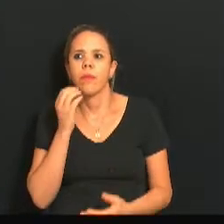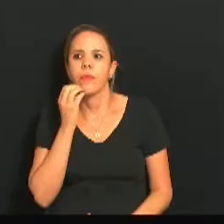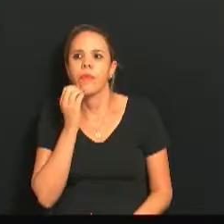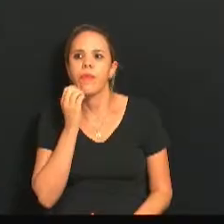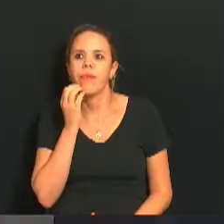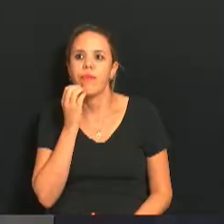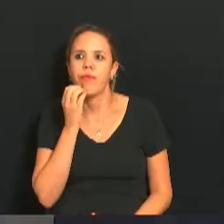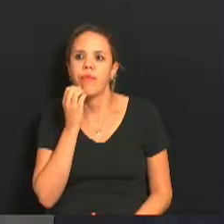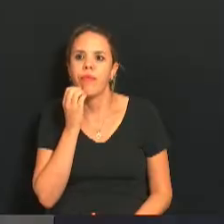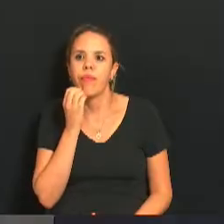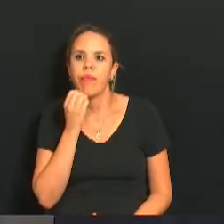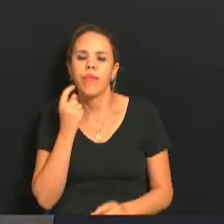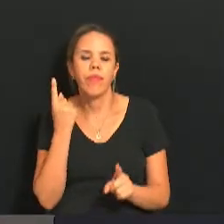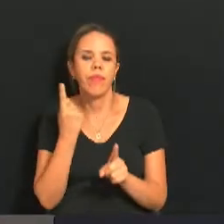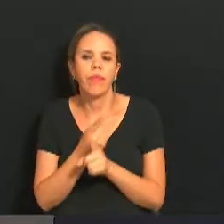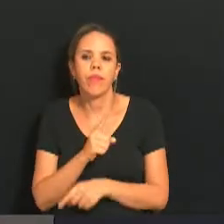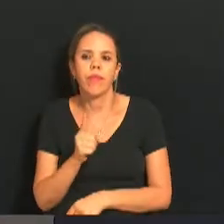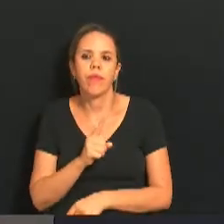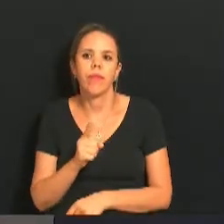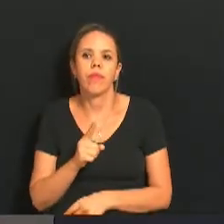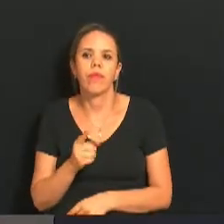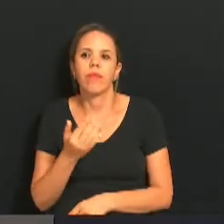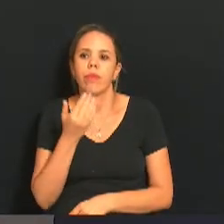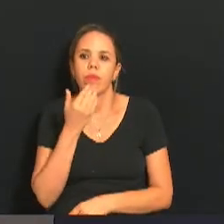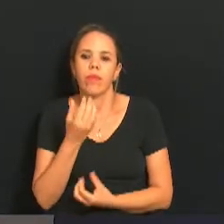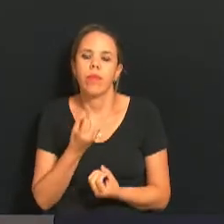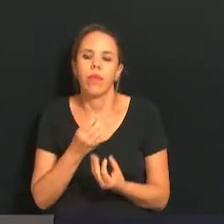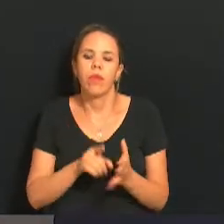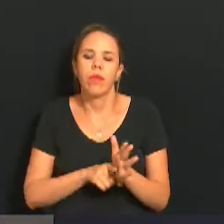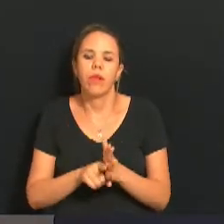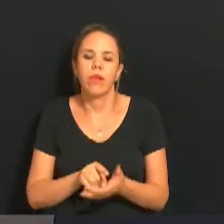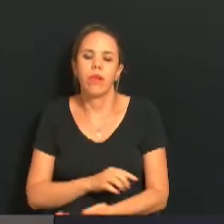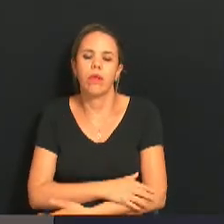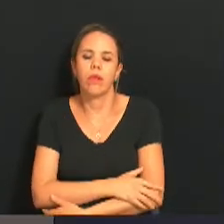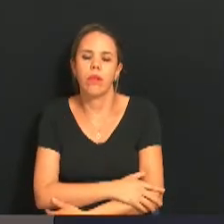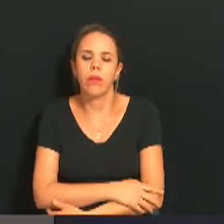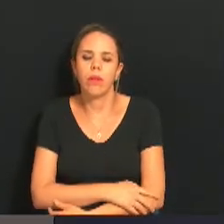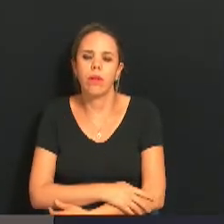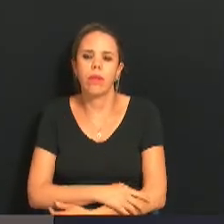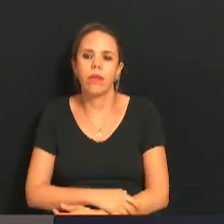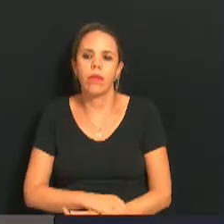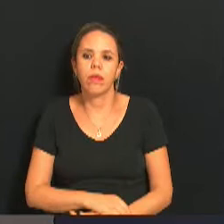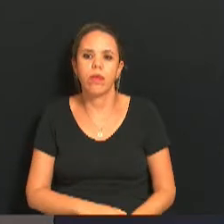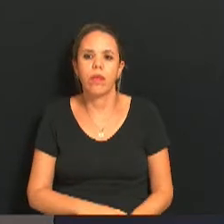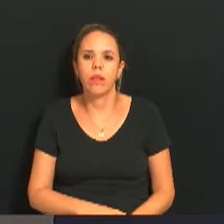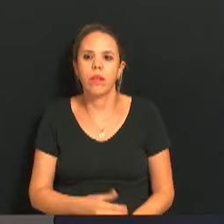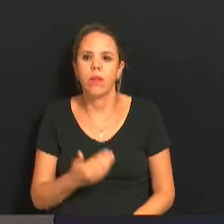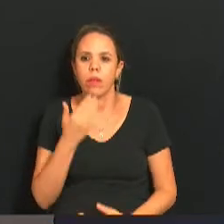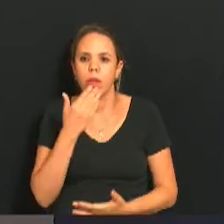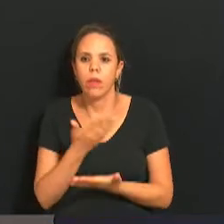nosso encontro de informações e não não senhores